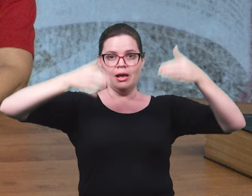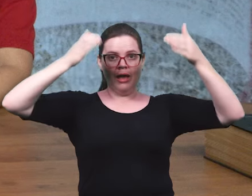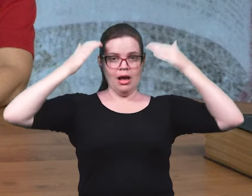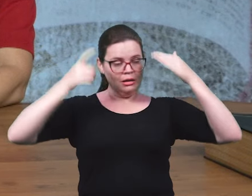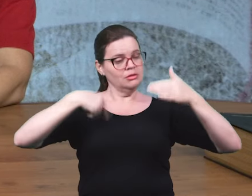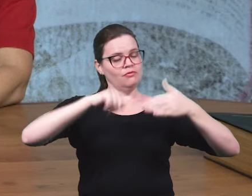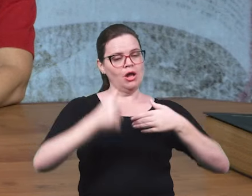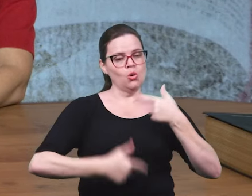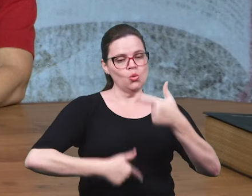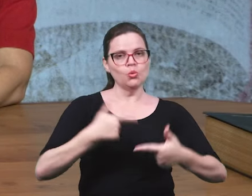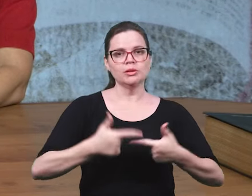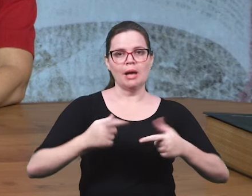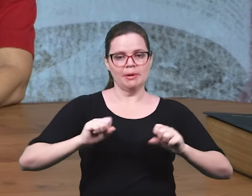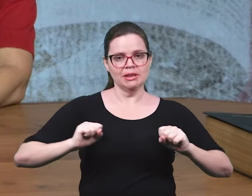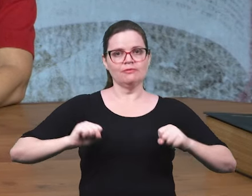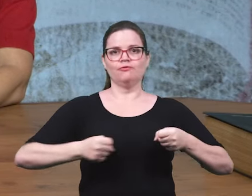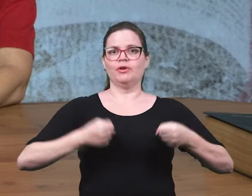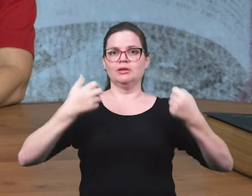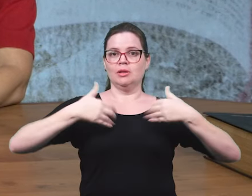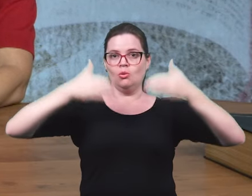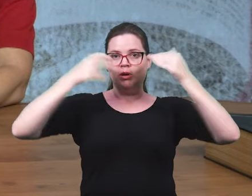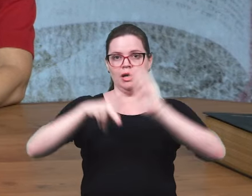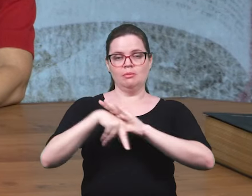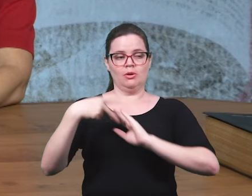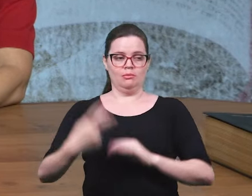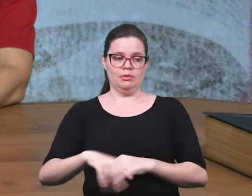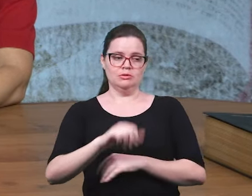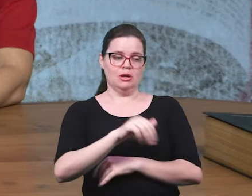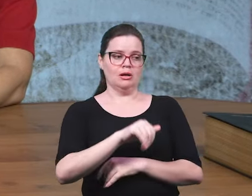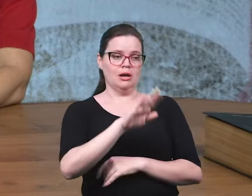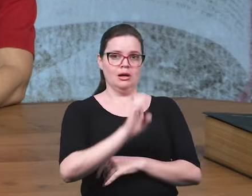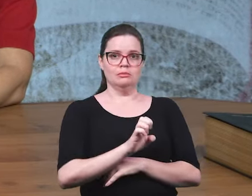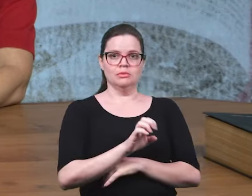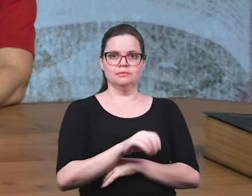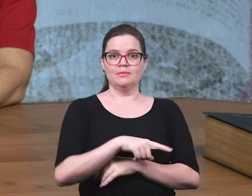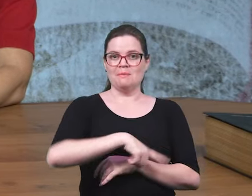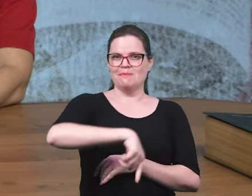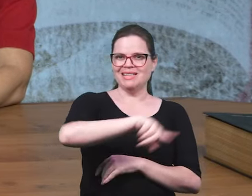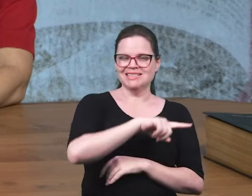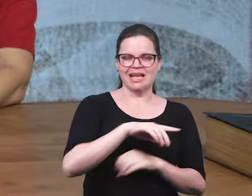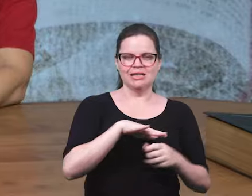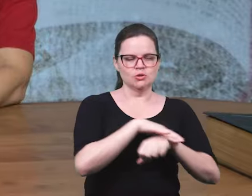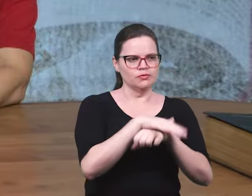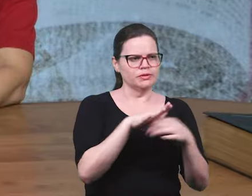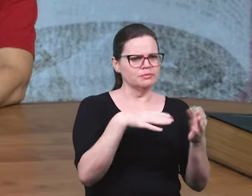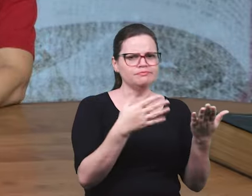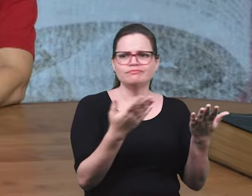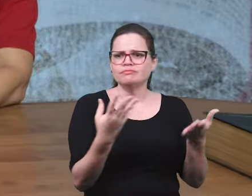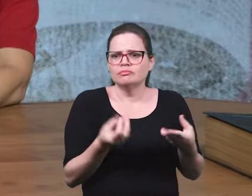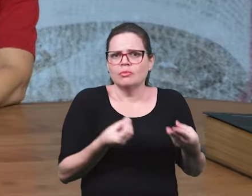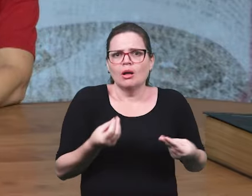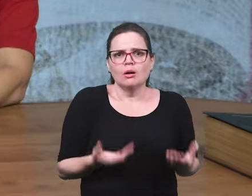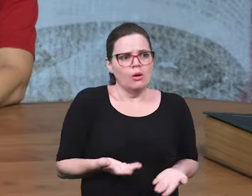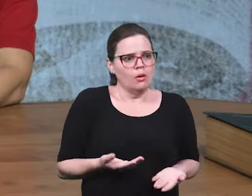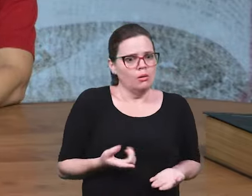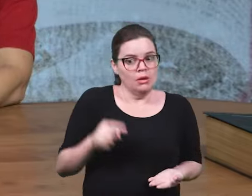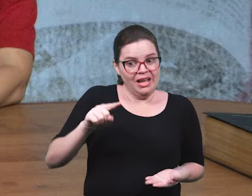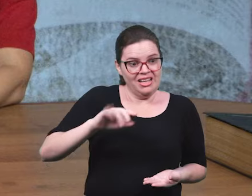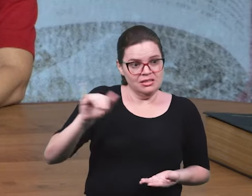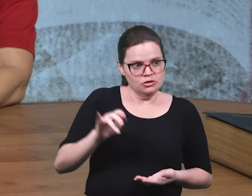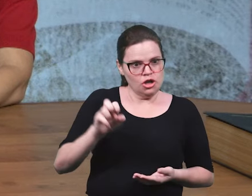eles temeram muitíssimo e disseram: eis que 2 reis não puderam parar diante